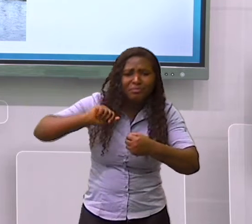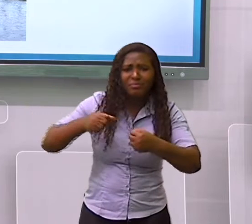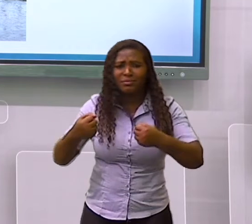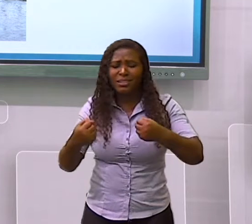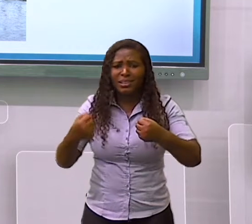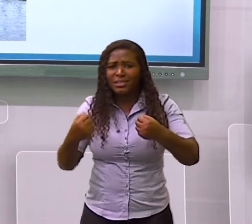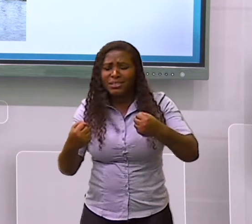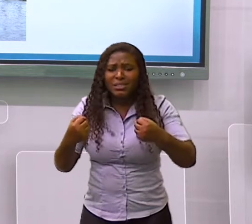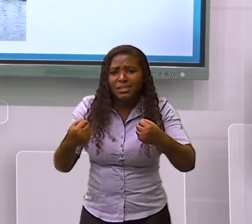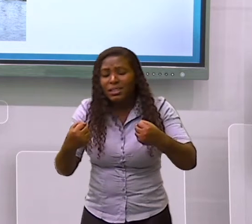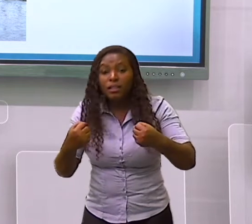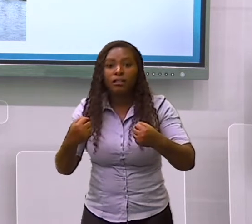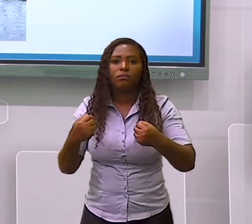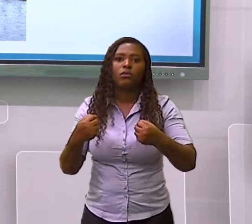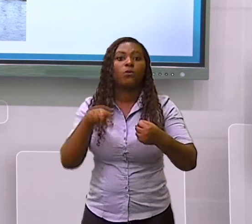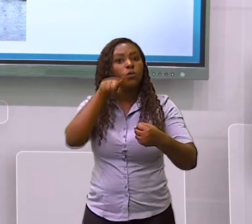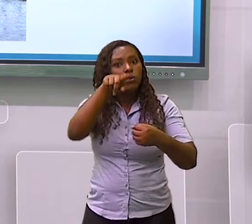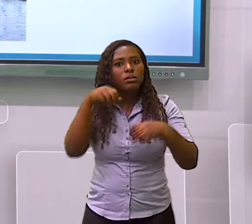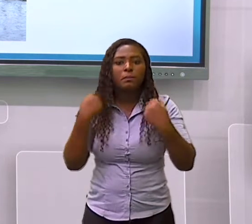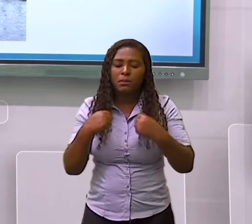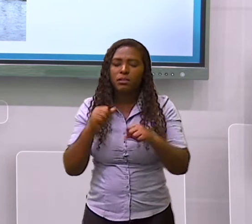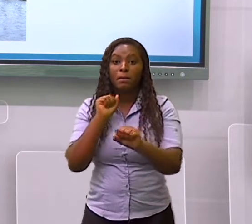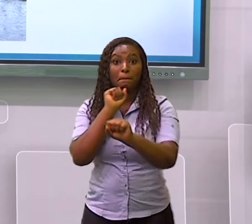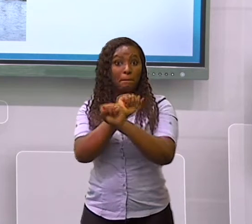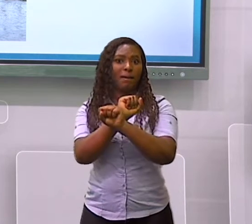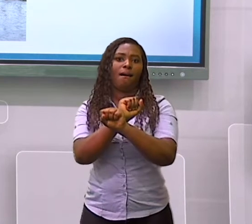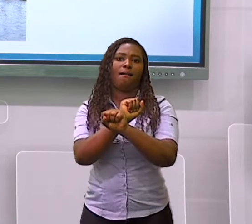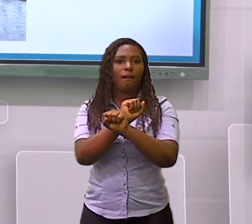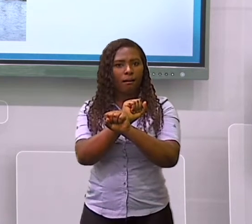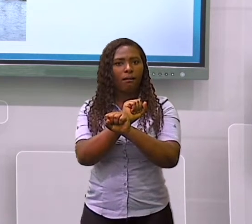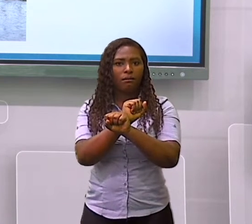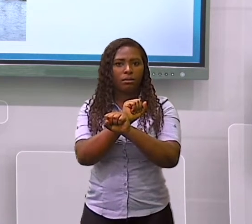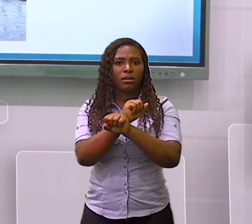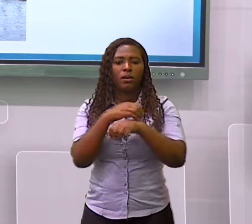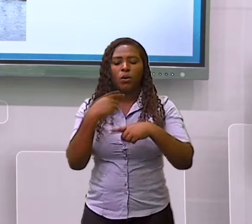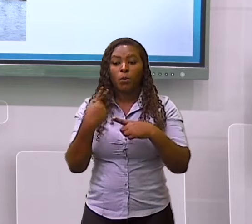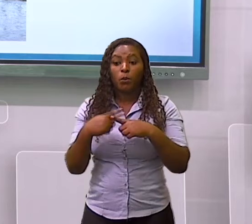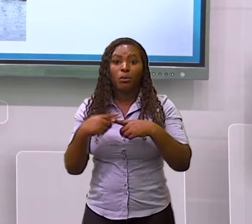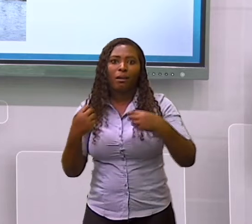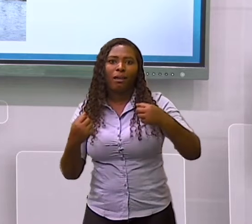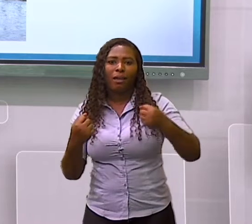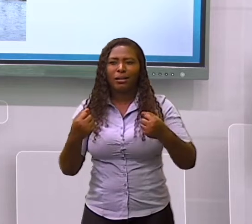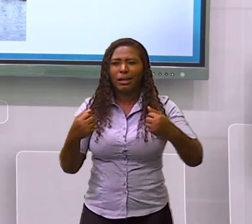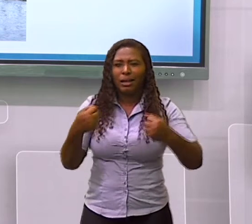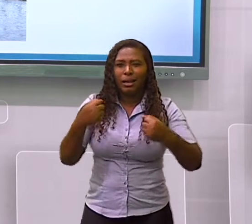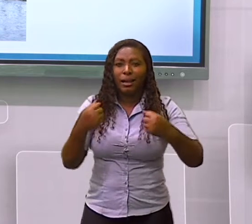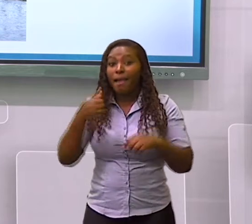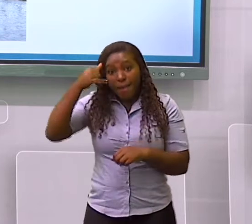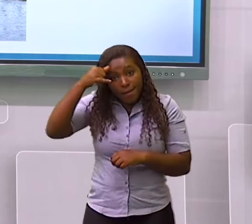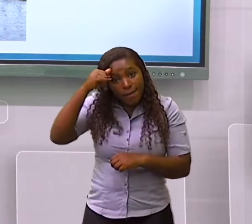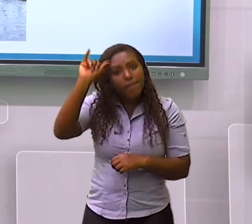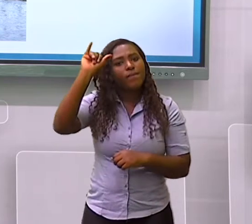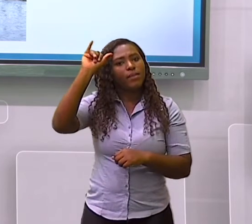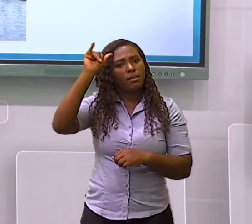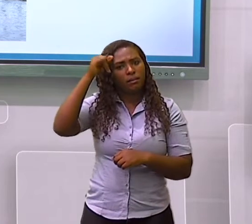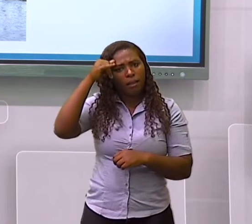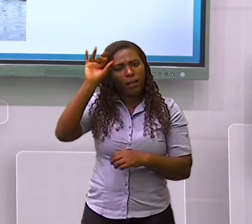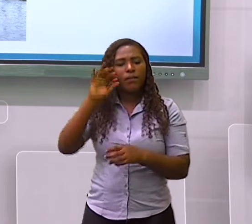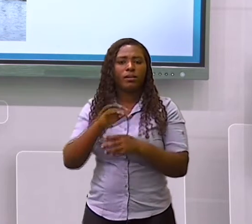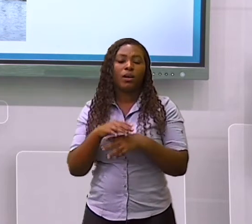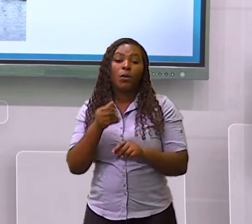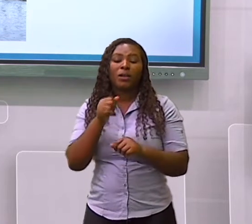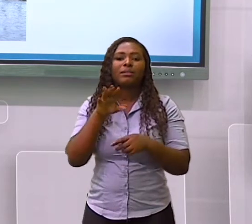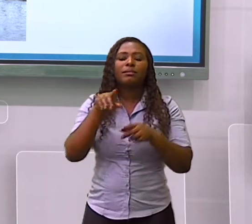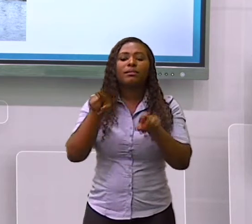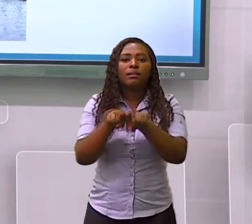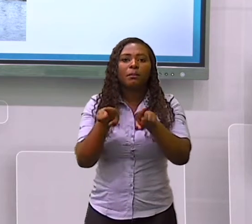local seguro e sinalizar, ligar o pisca-alerta, porque assim você prevê que outras pessoas batam